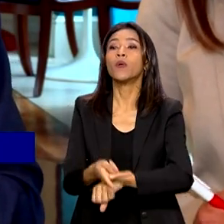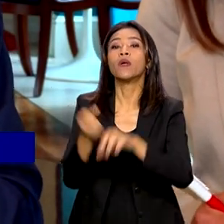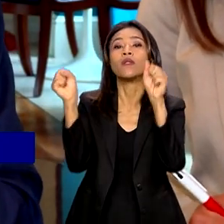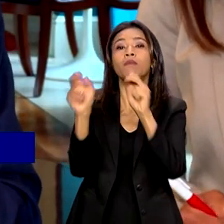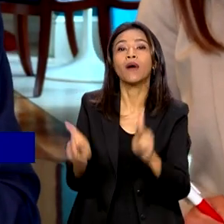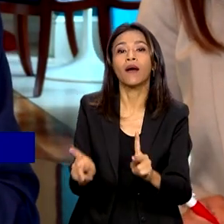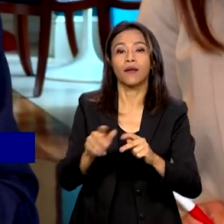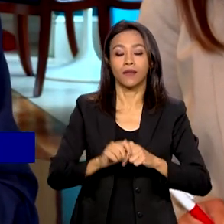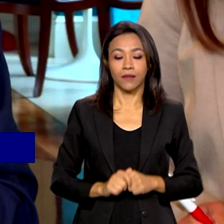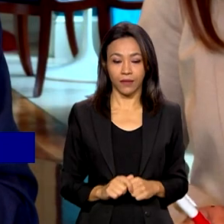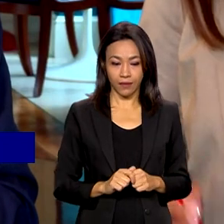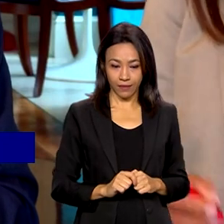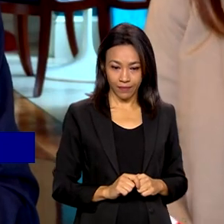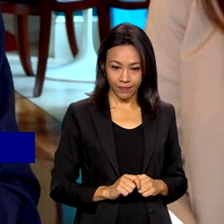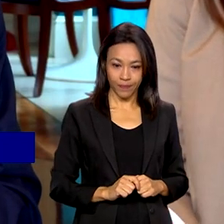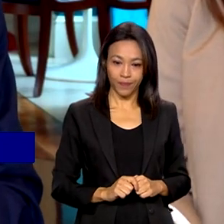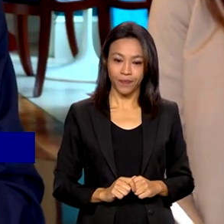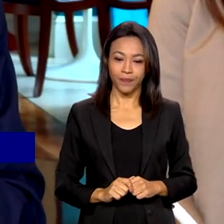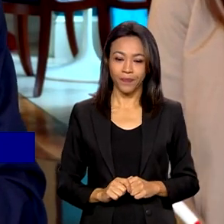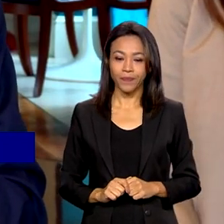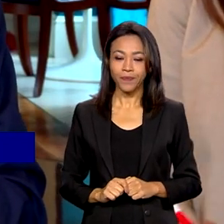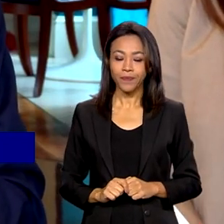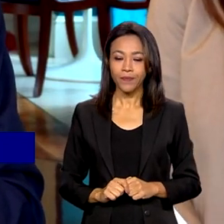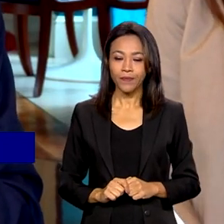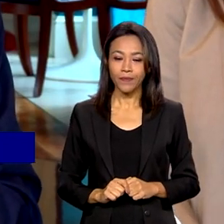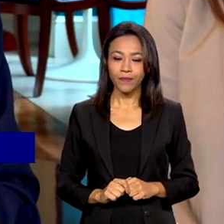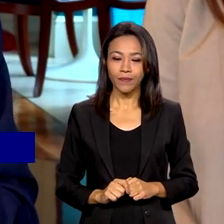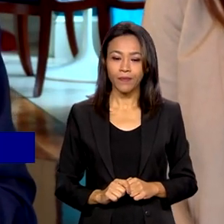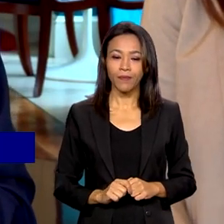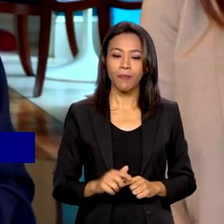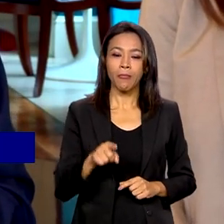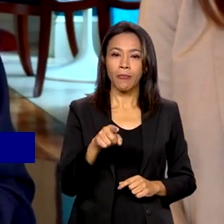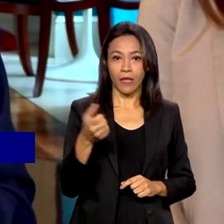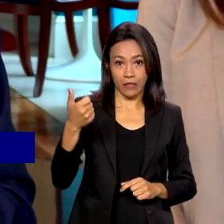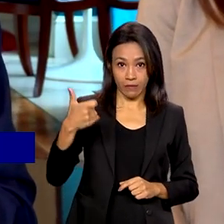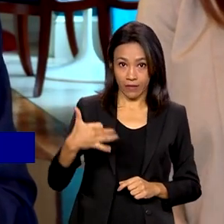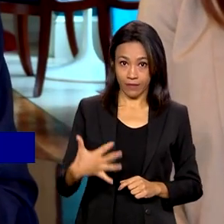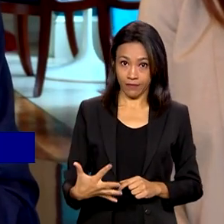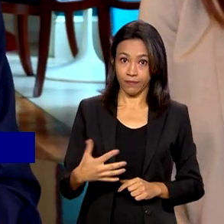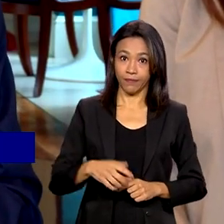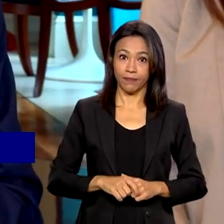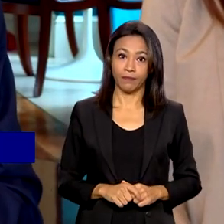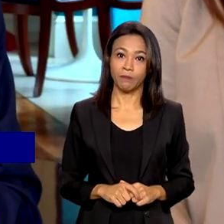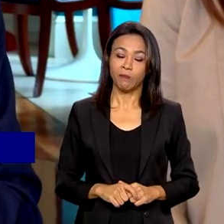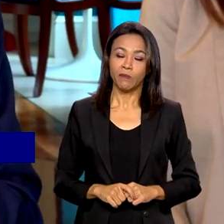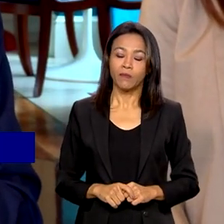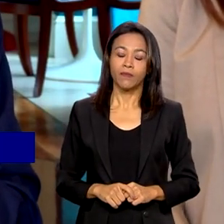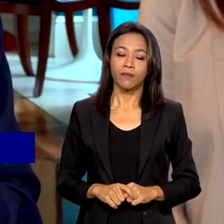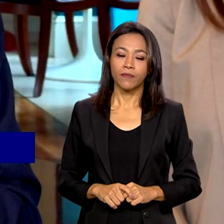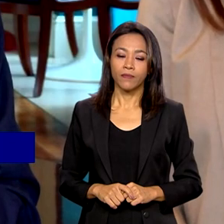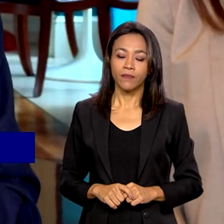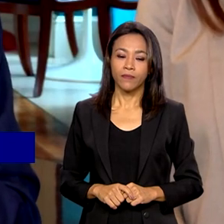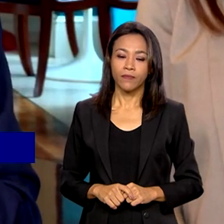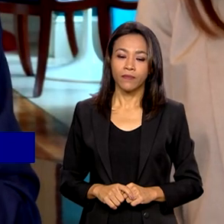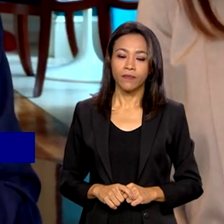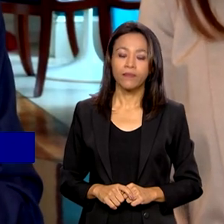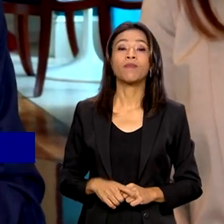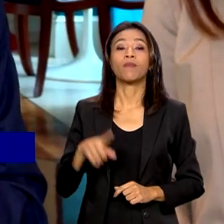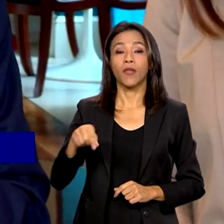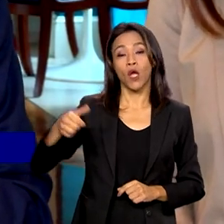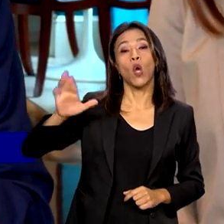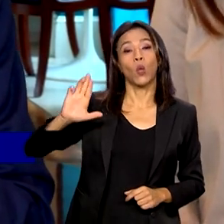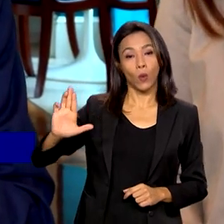O presidente lavora muito pela paz, é em grande sintonia com o Papa, naturalmente, com quello que... Lula